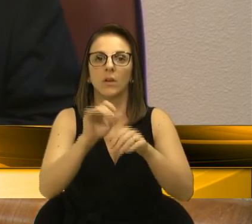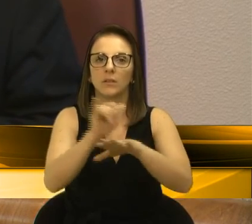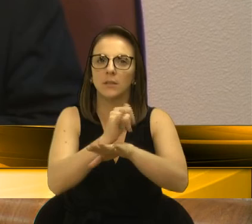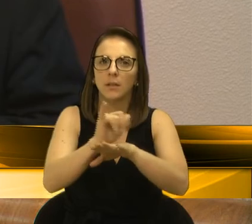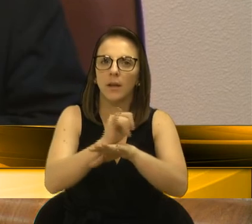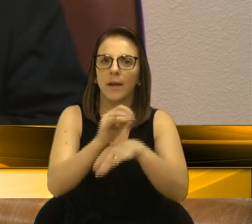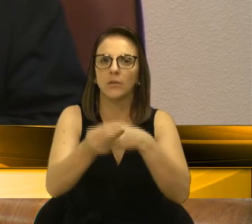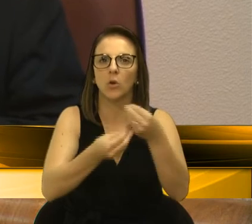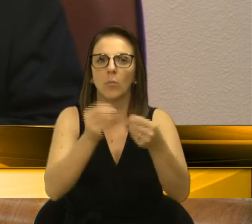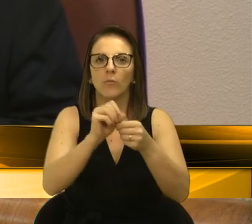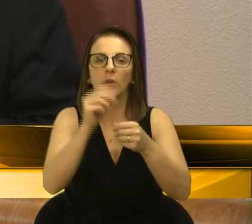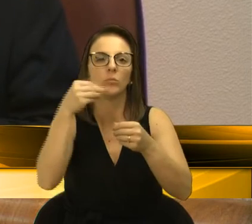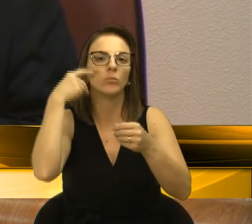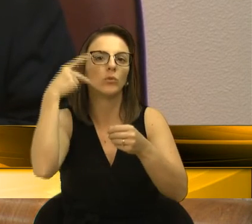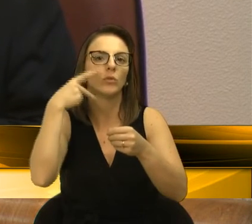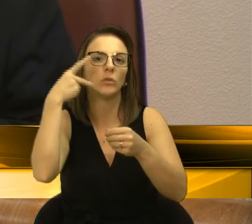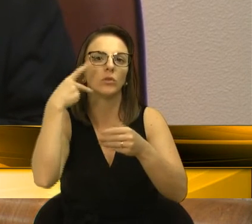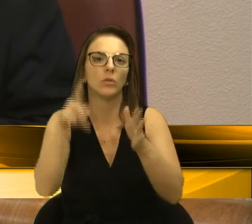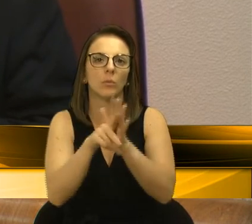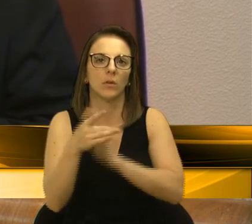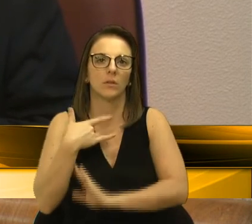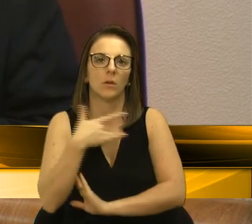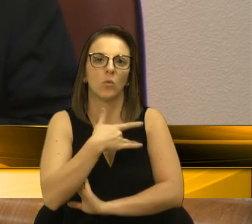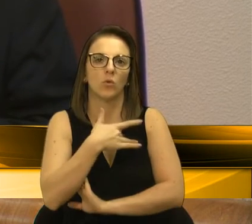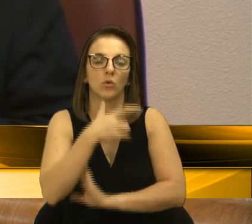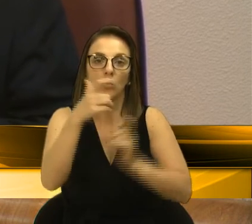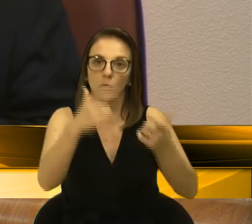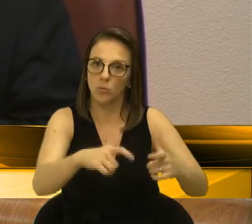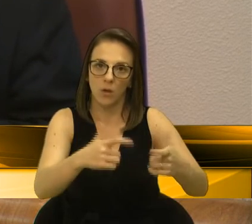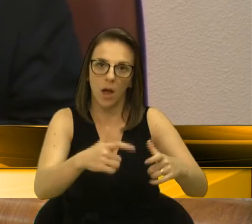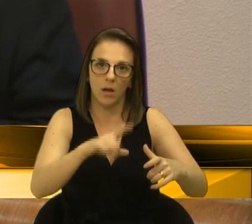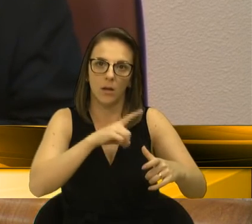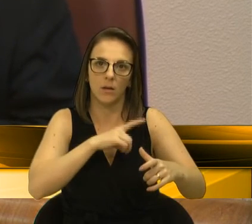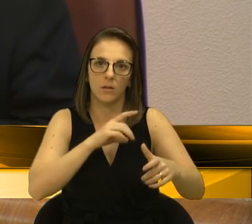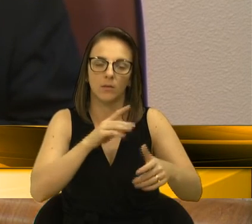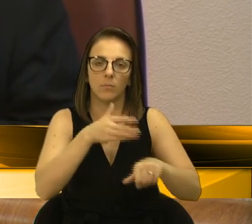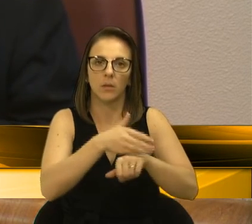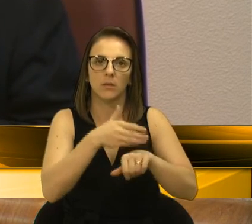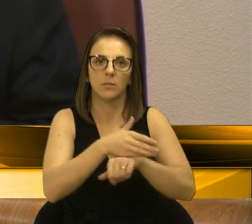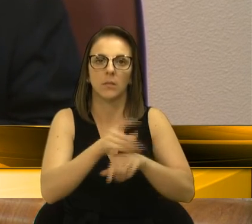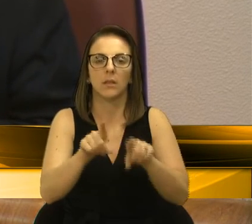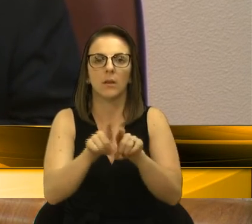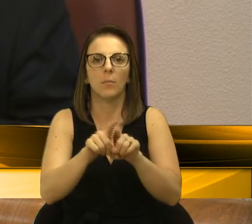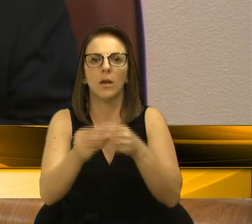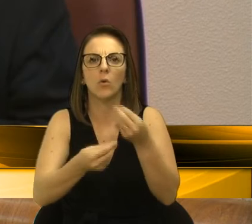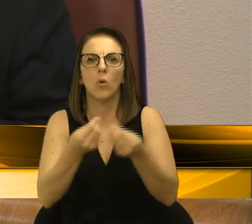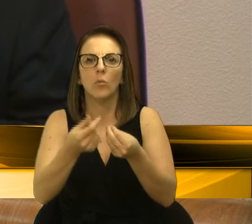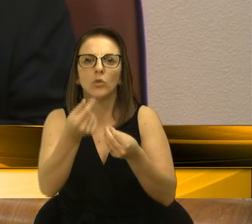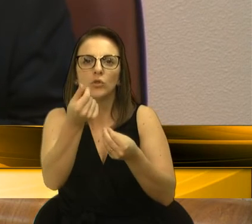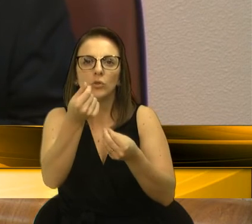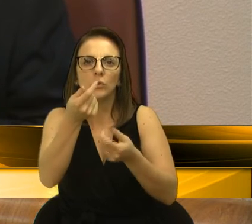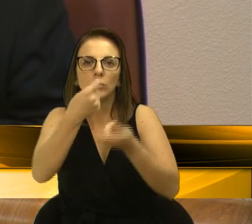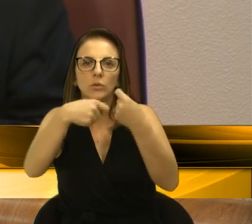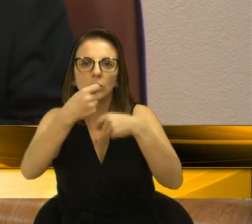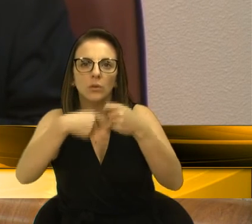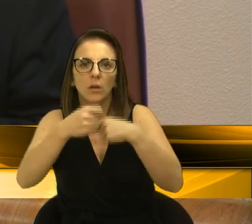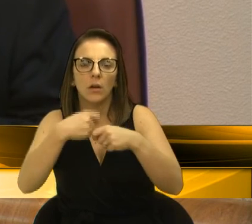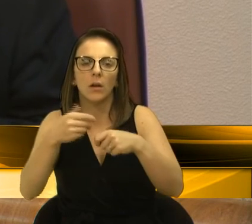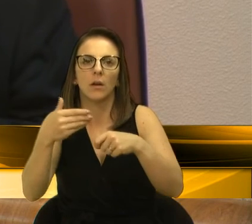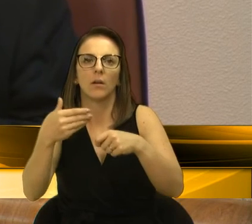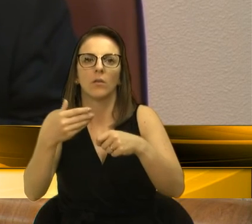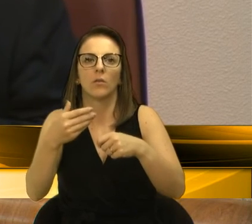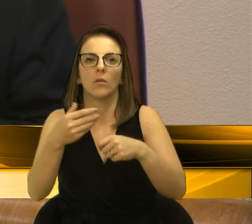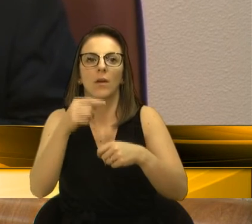de saúde, na instância correspondente, inclusive nos aspectos econômicos e financeiros, cujas decisões